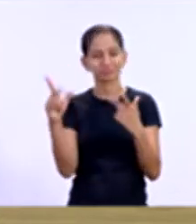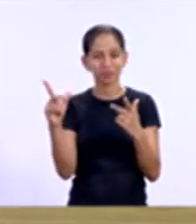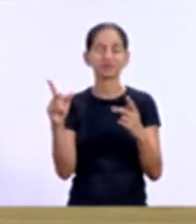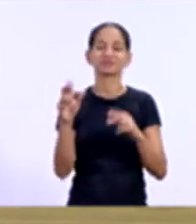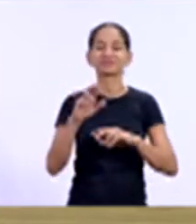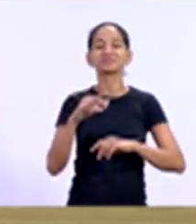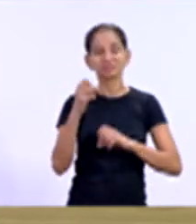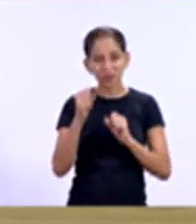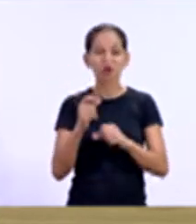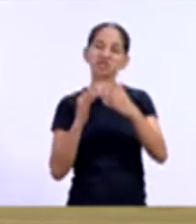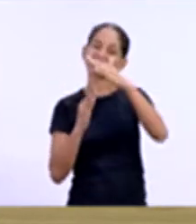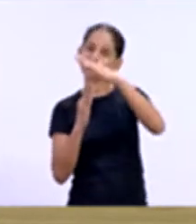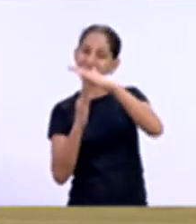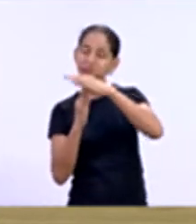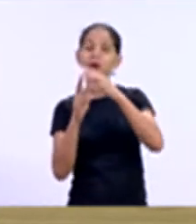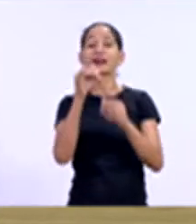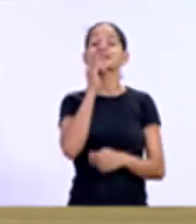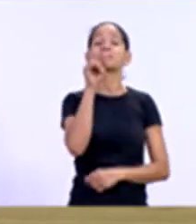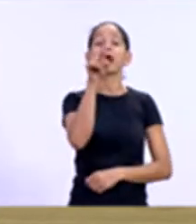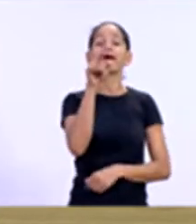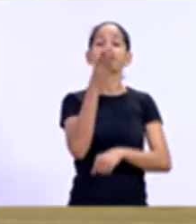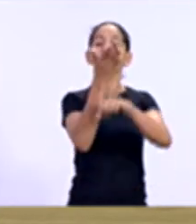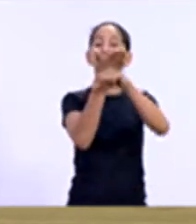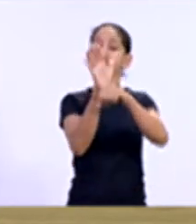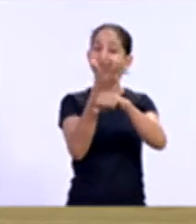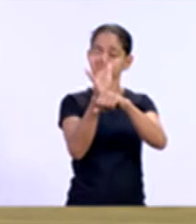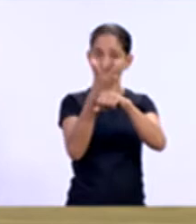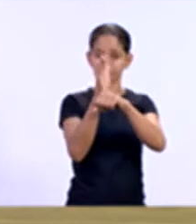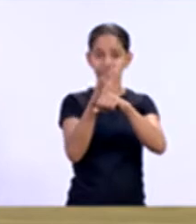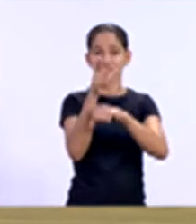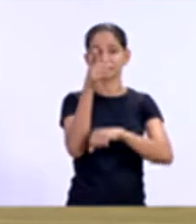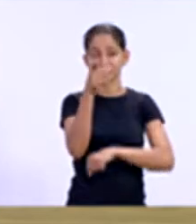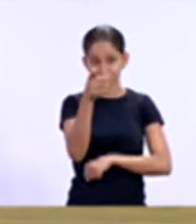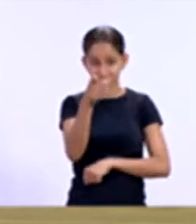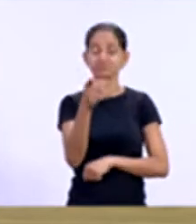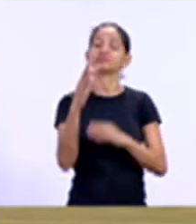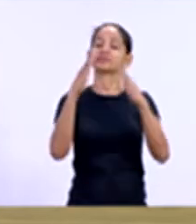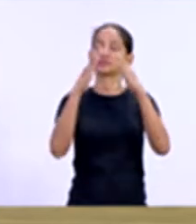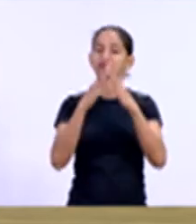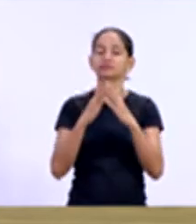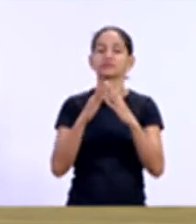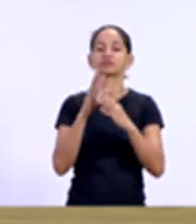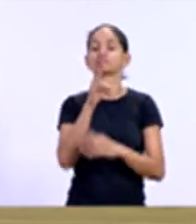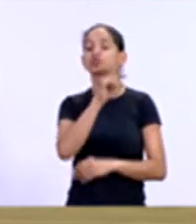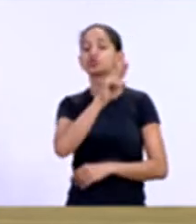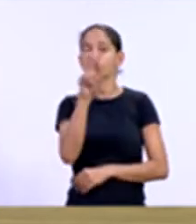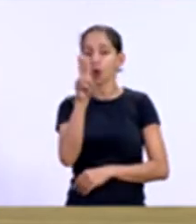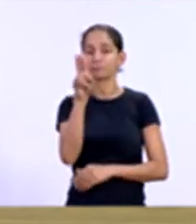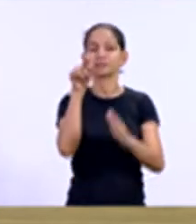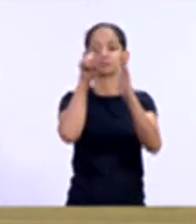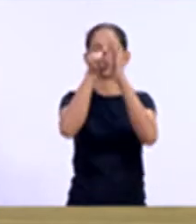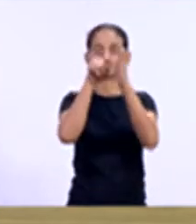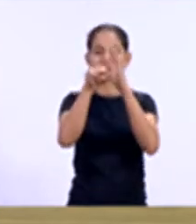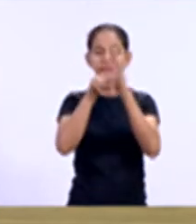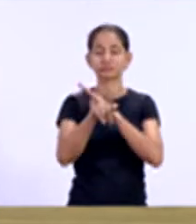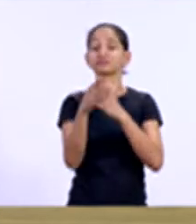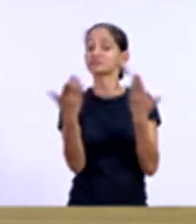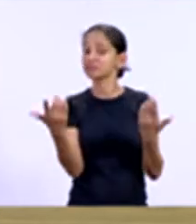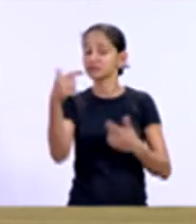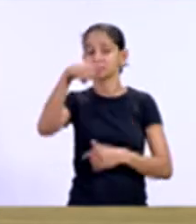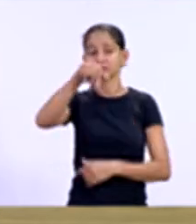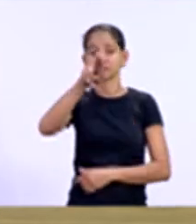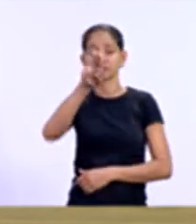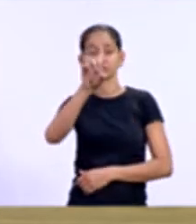exemplo, uma atividade lá no fórum, né? O fórum não, desculpa, aquela postagem chamada questionário, como é que